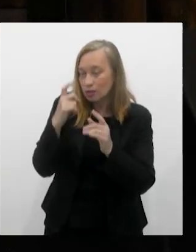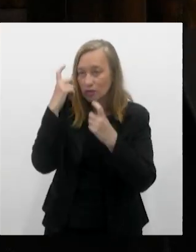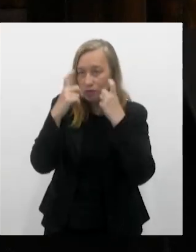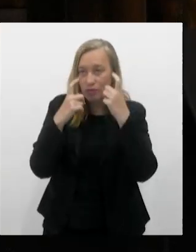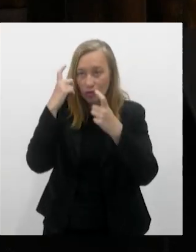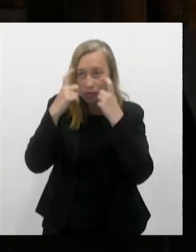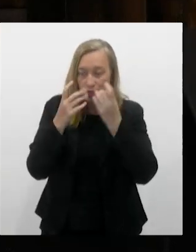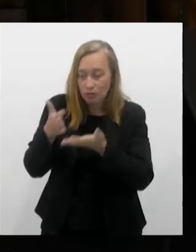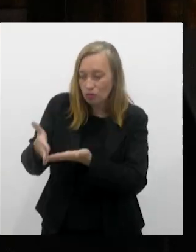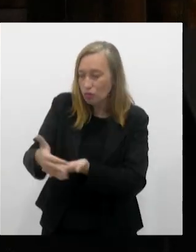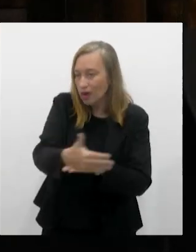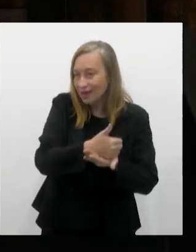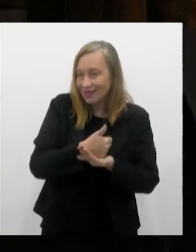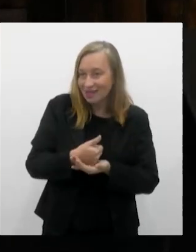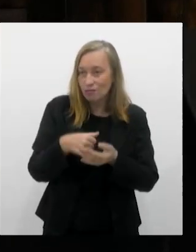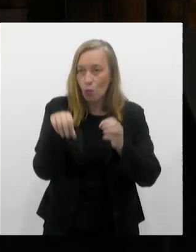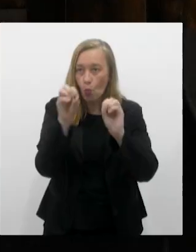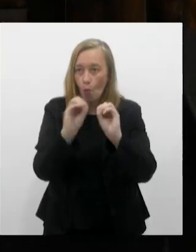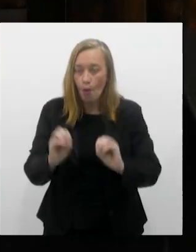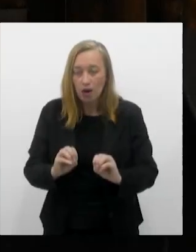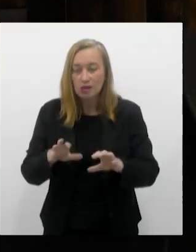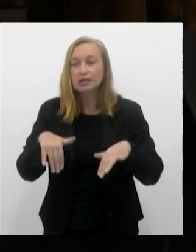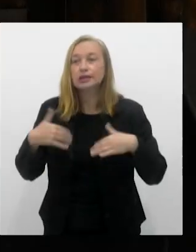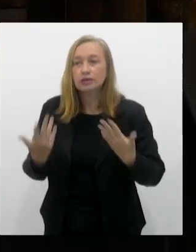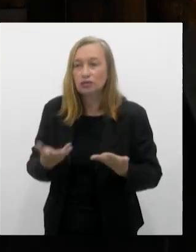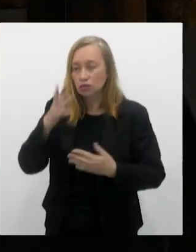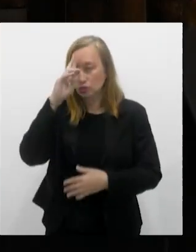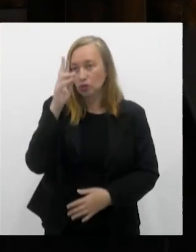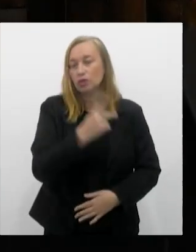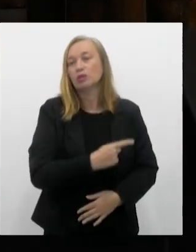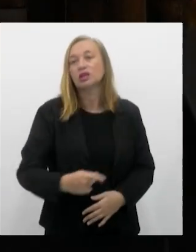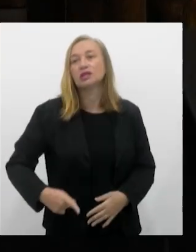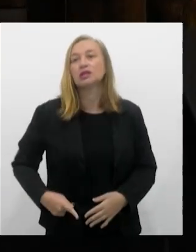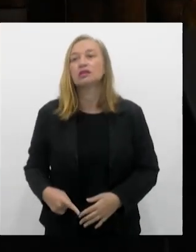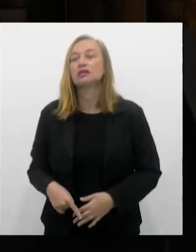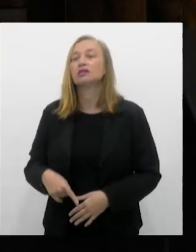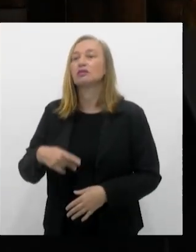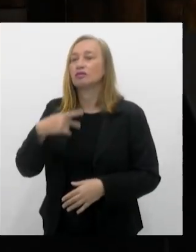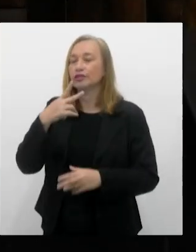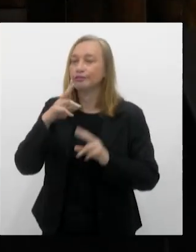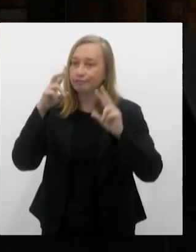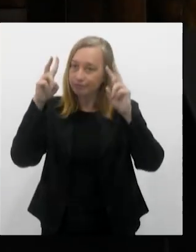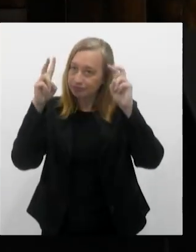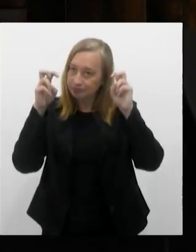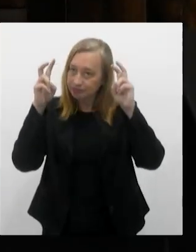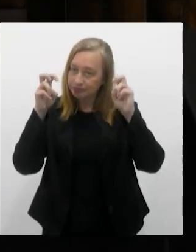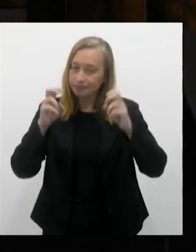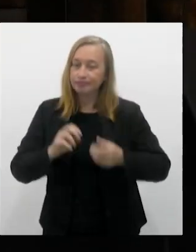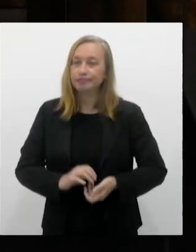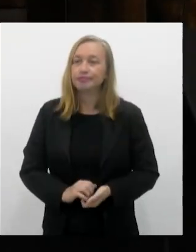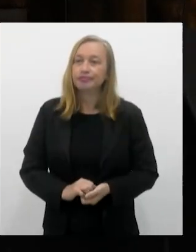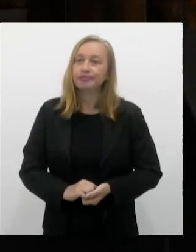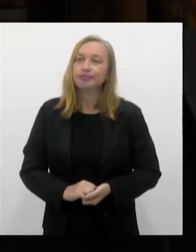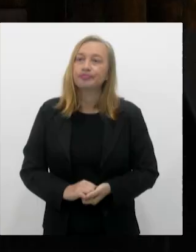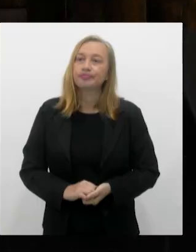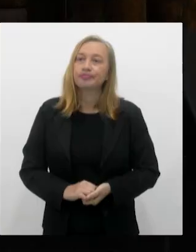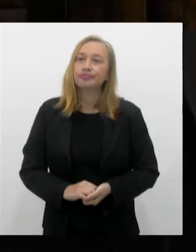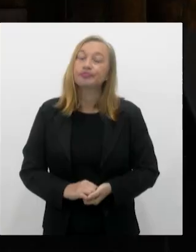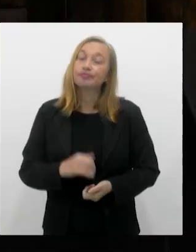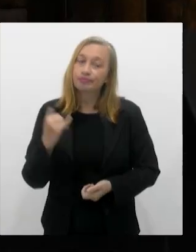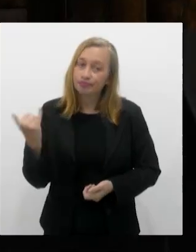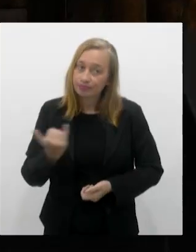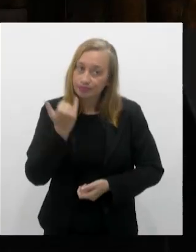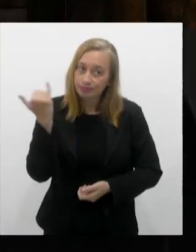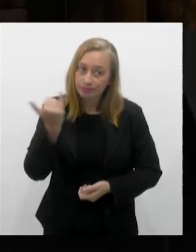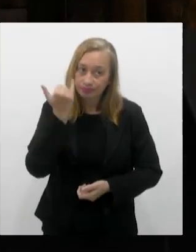com a arrecadação. Então, senhor presidente, a gente está trazendo esse tema porque é absolutamente